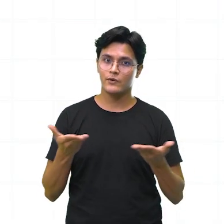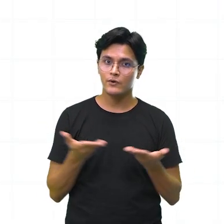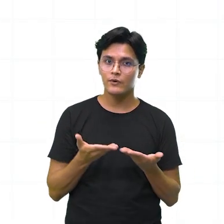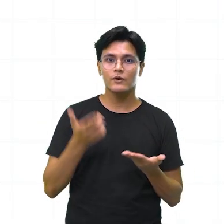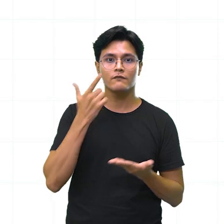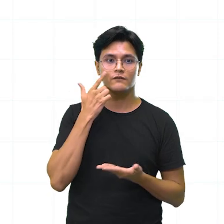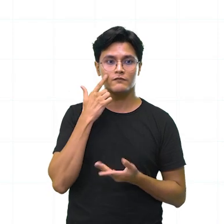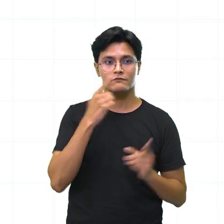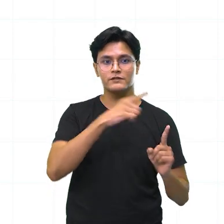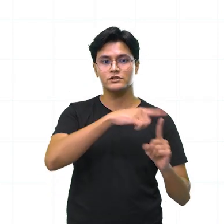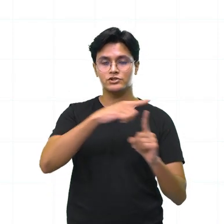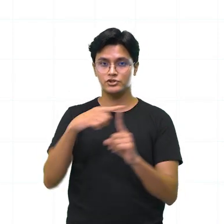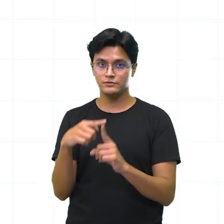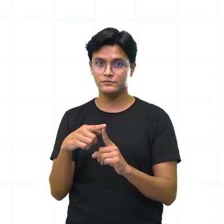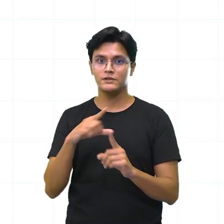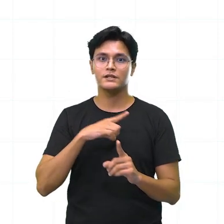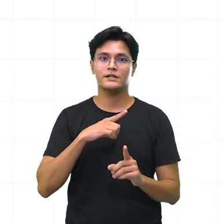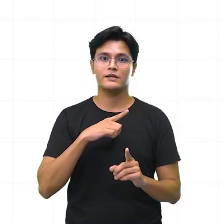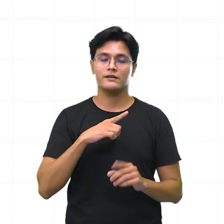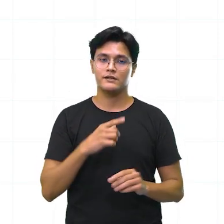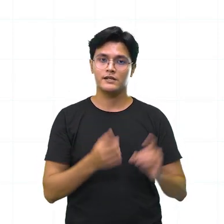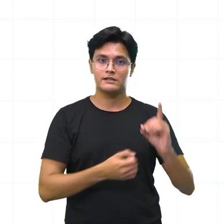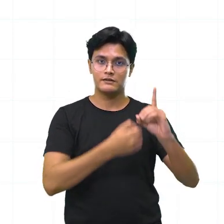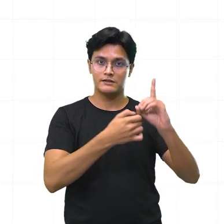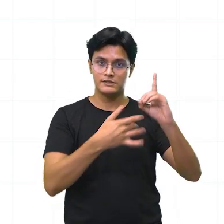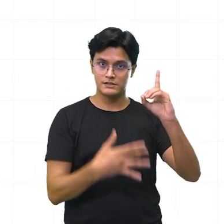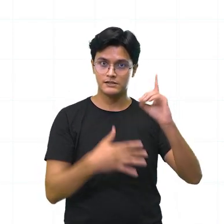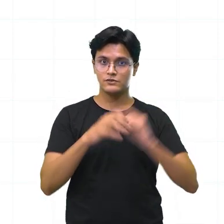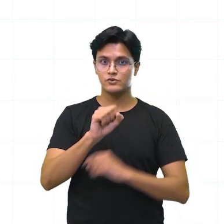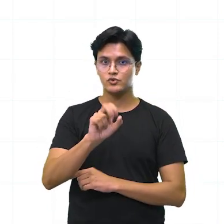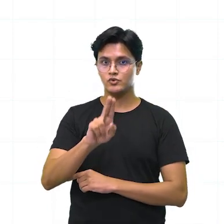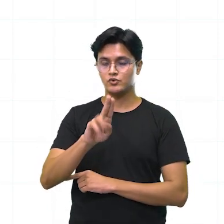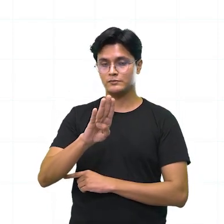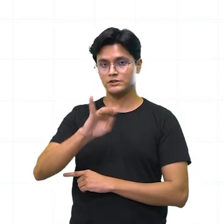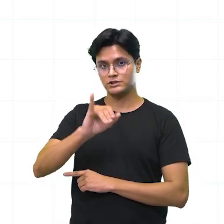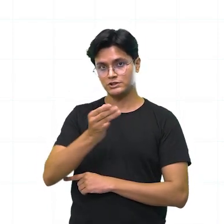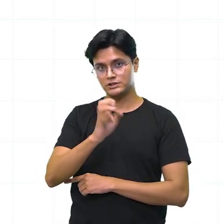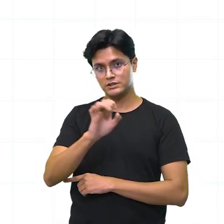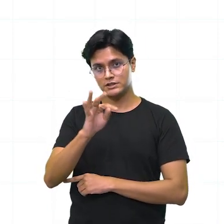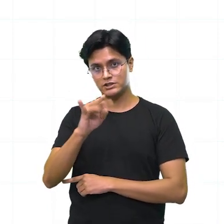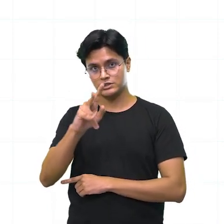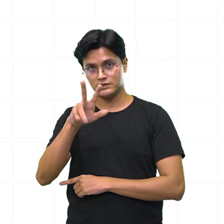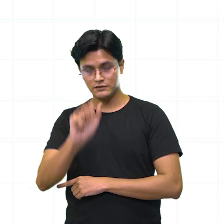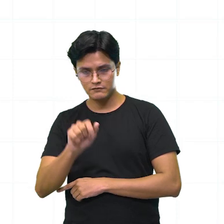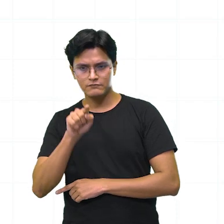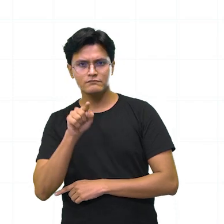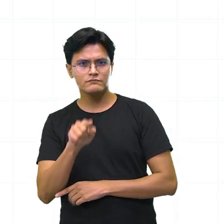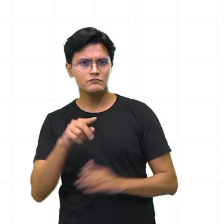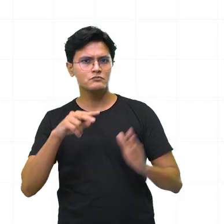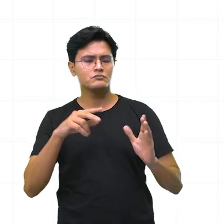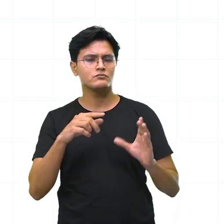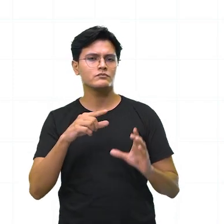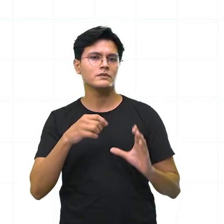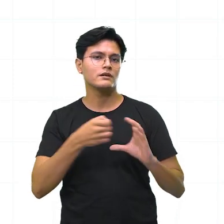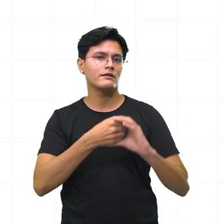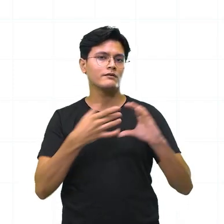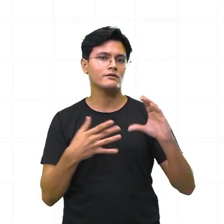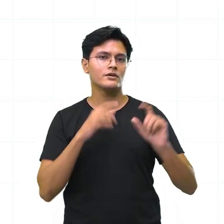a descrição subjetiva. Essa descrição evidencia as